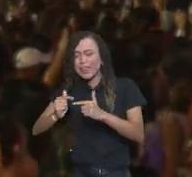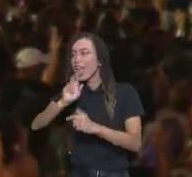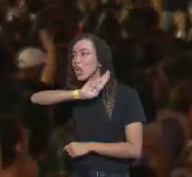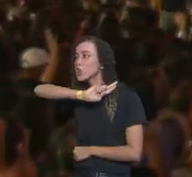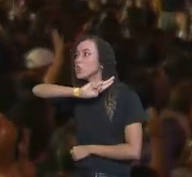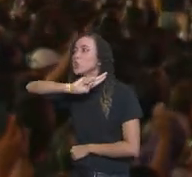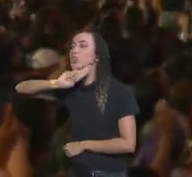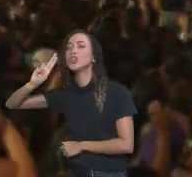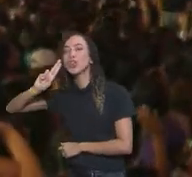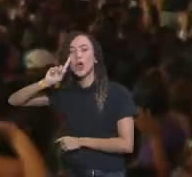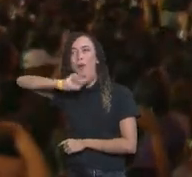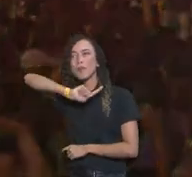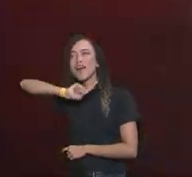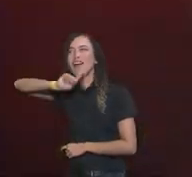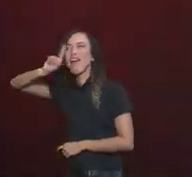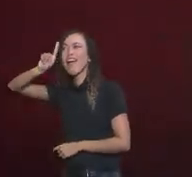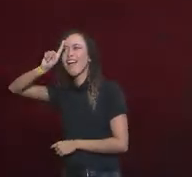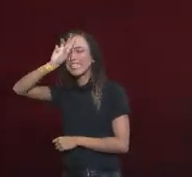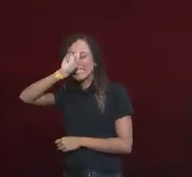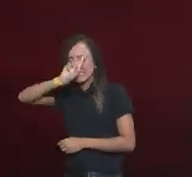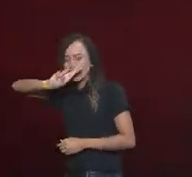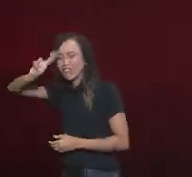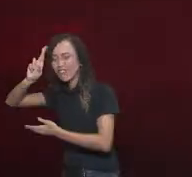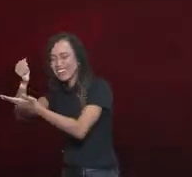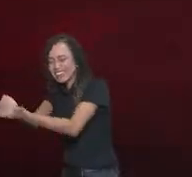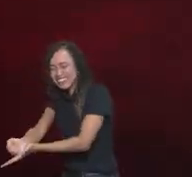Seu nome é